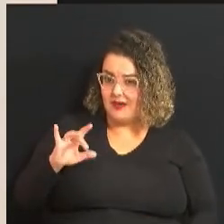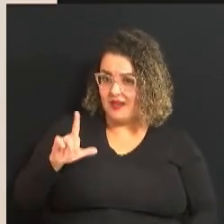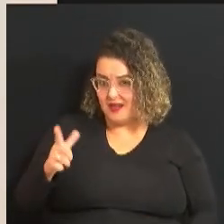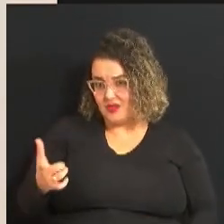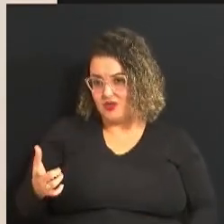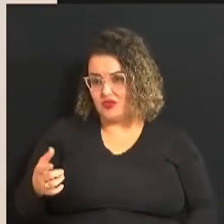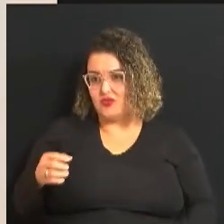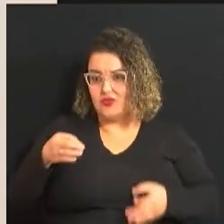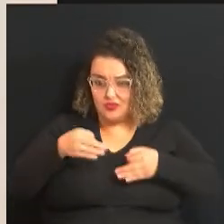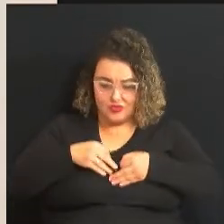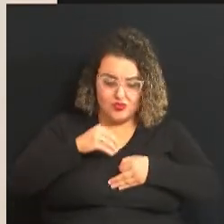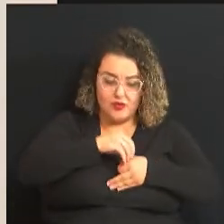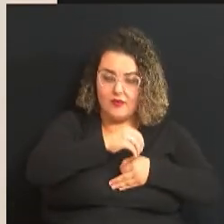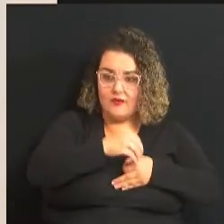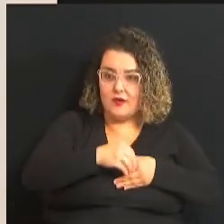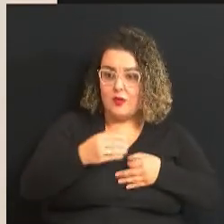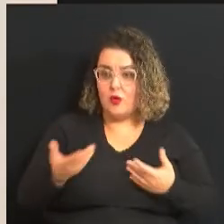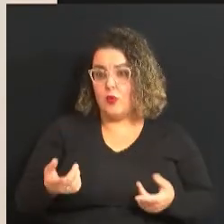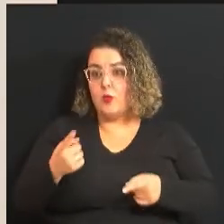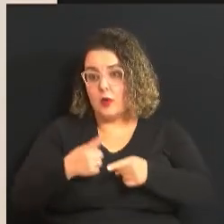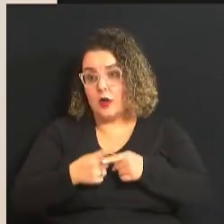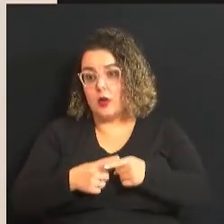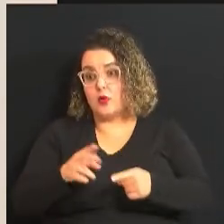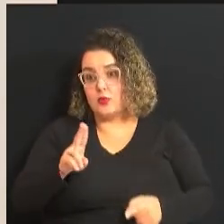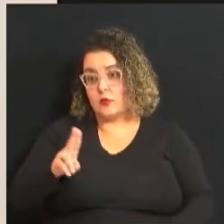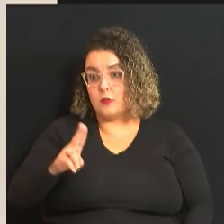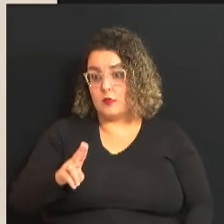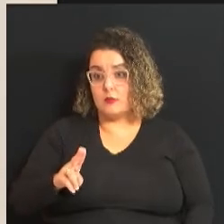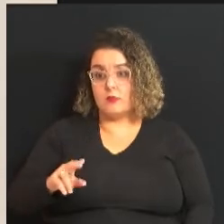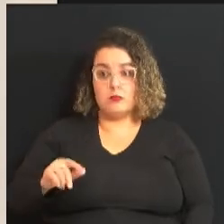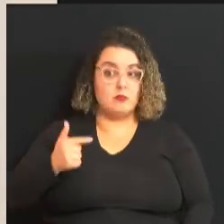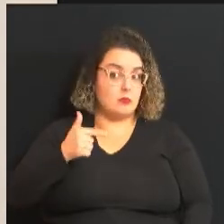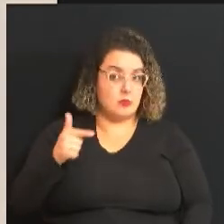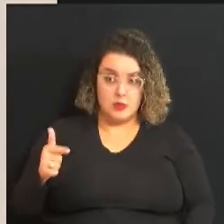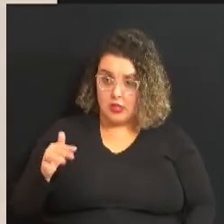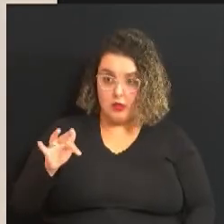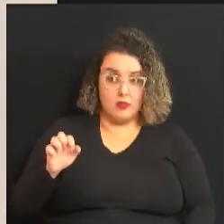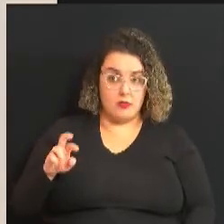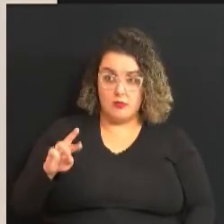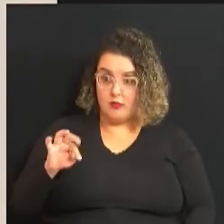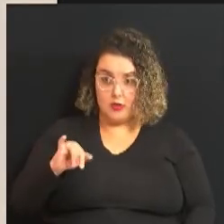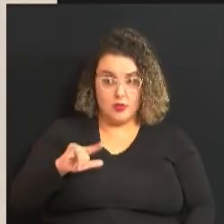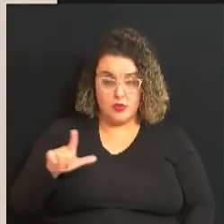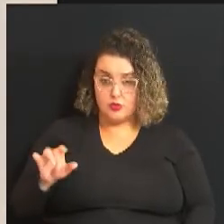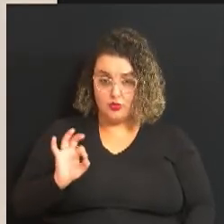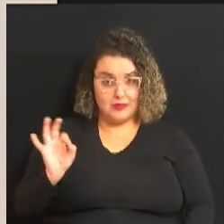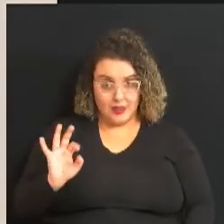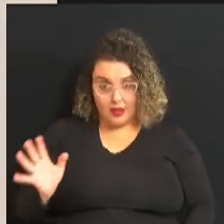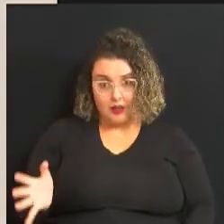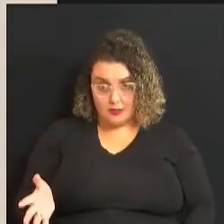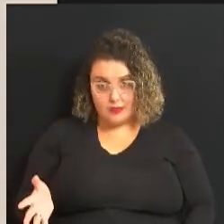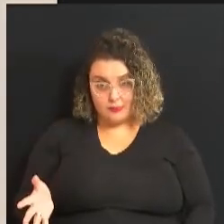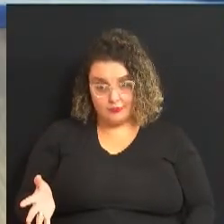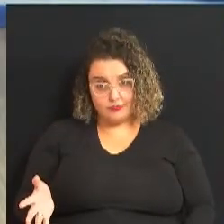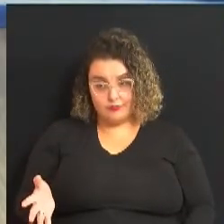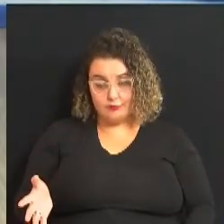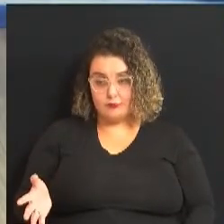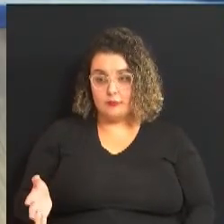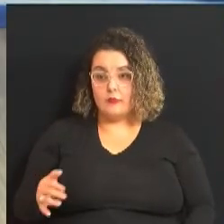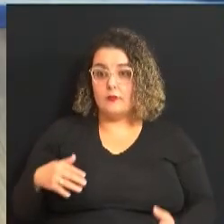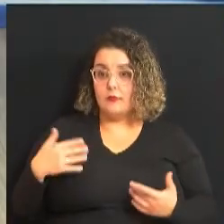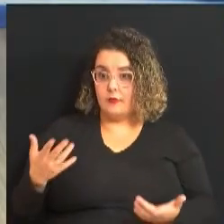dizer, né? Porque se você está usando um método, é justamente para você não estar fértil em período nenhum. E doutora, a gente está falando aí